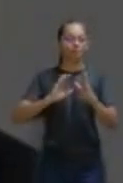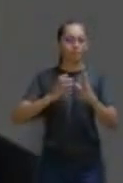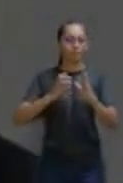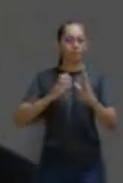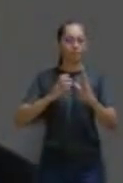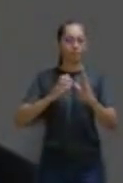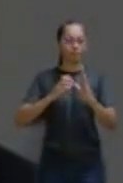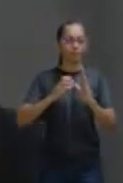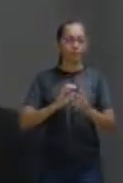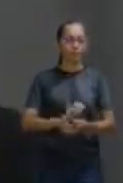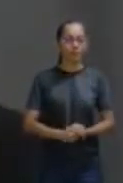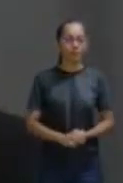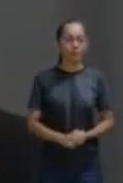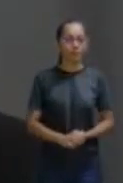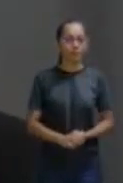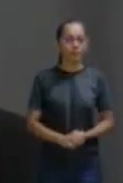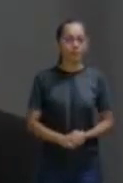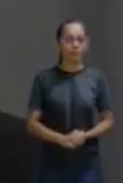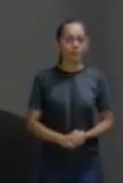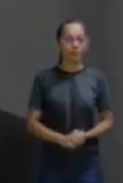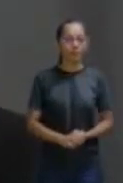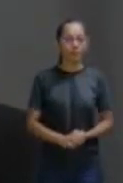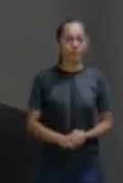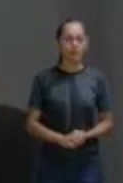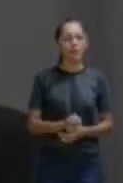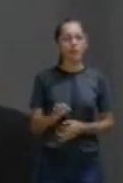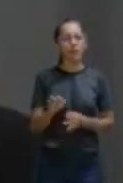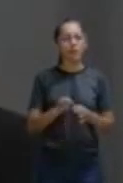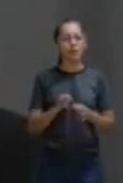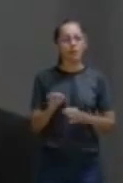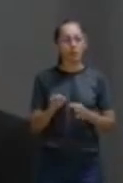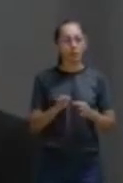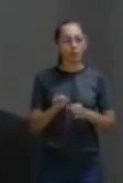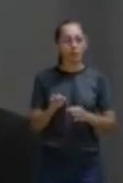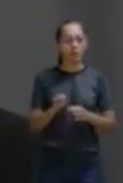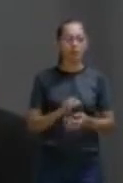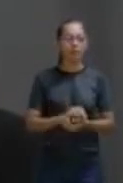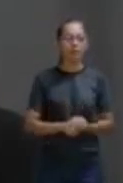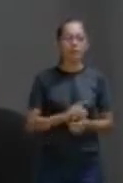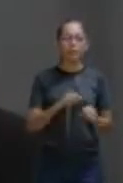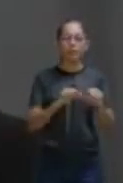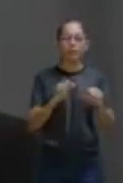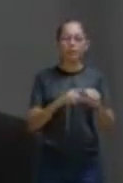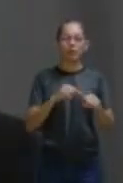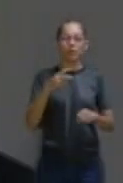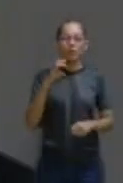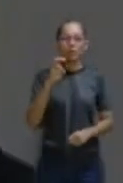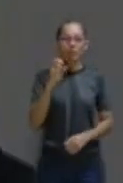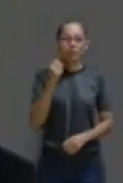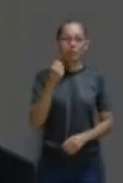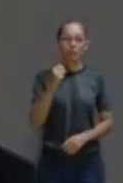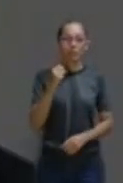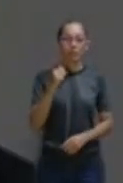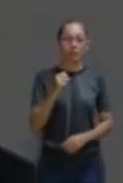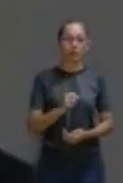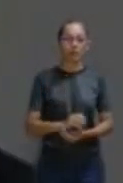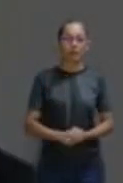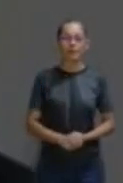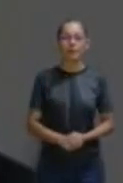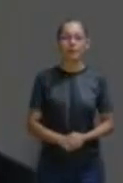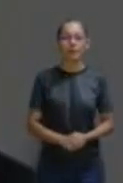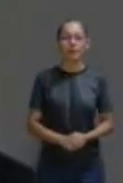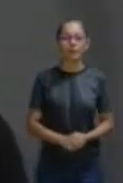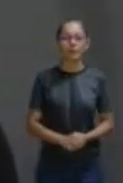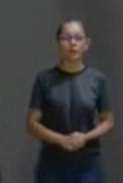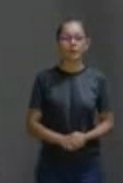especialmente com relação à regularização, o artigo 58, que